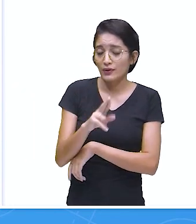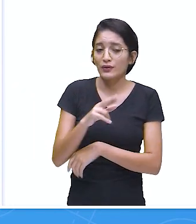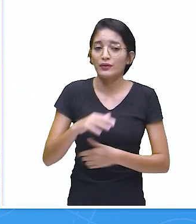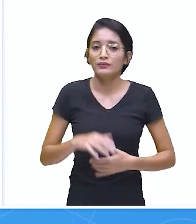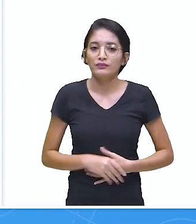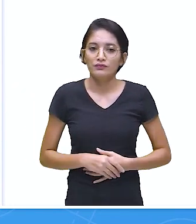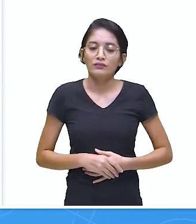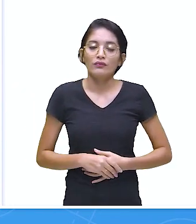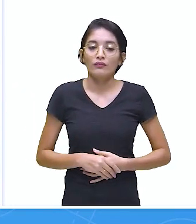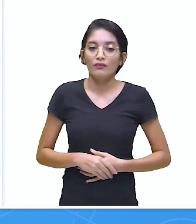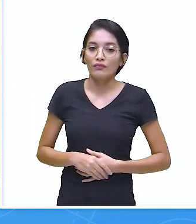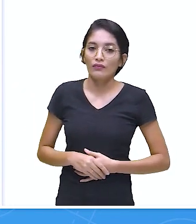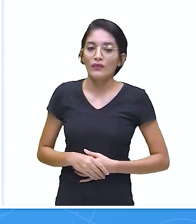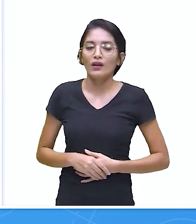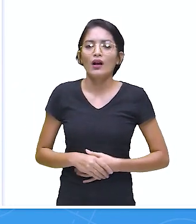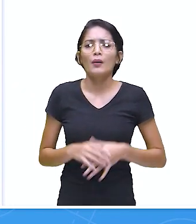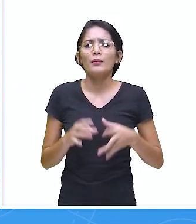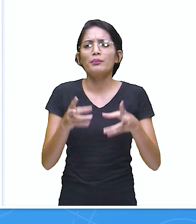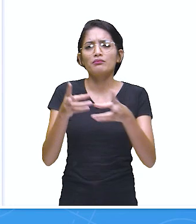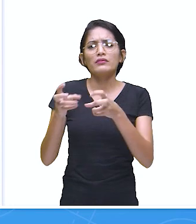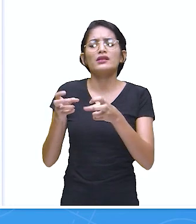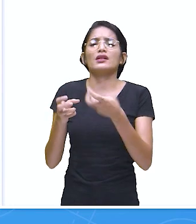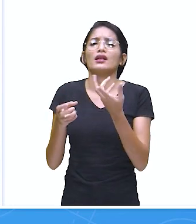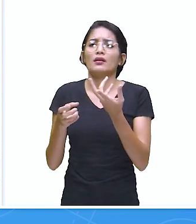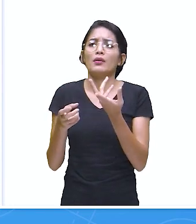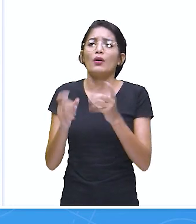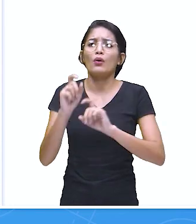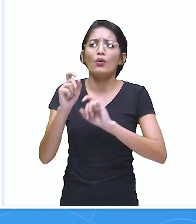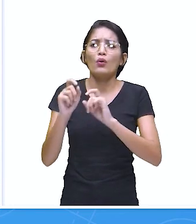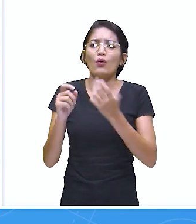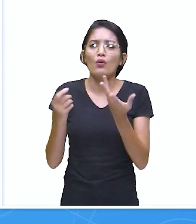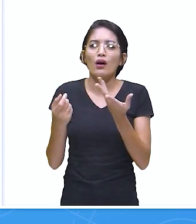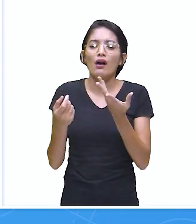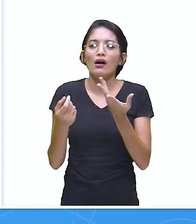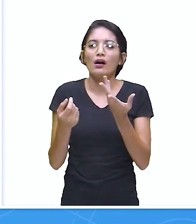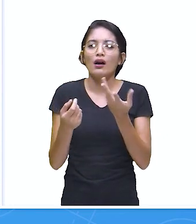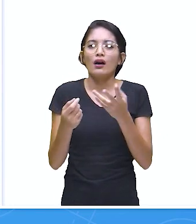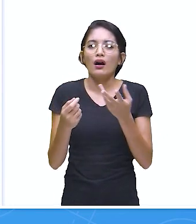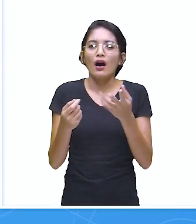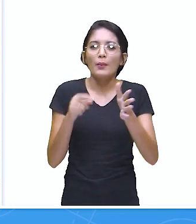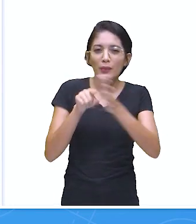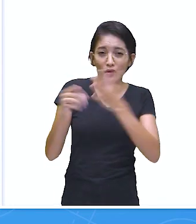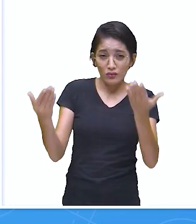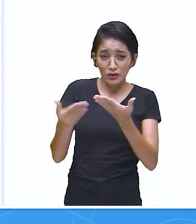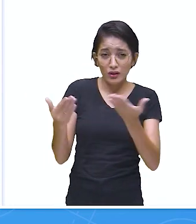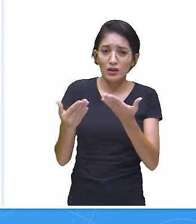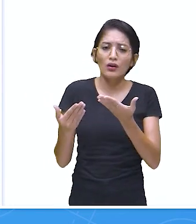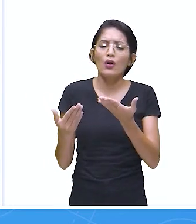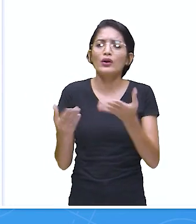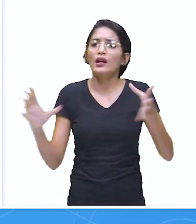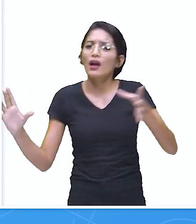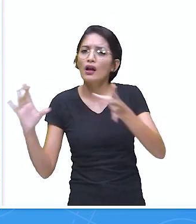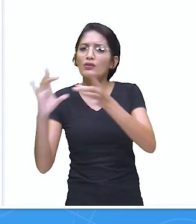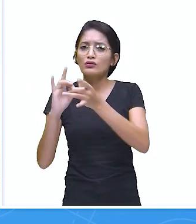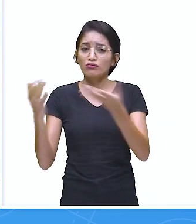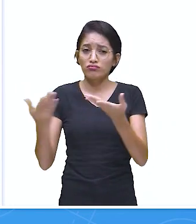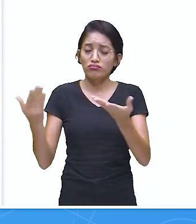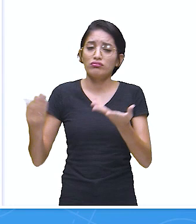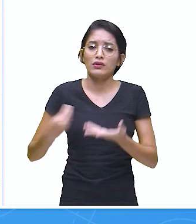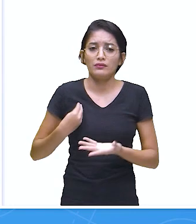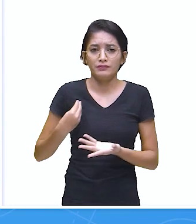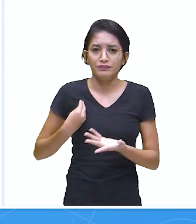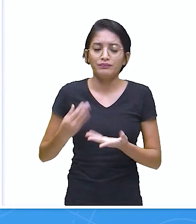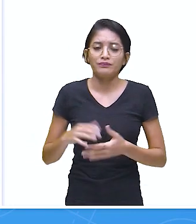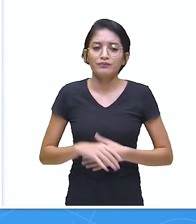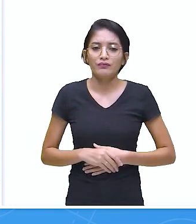Decodifique a mensagem relacionada aos fatos do cotidiano. Muito bem. Aí você vai observar ao lado, tem a imagem, né? Temos